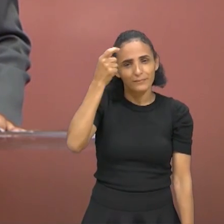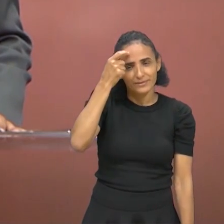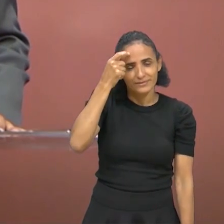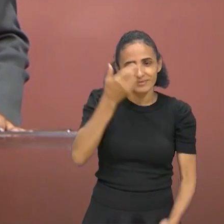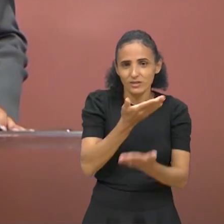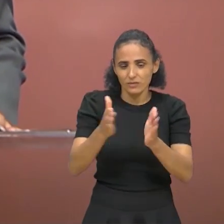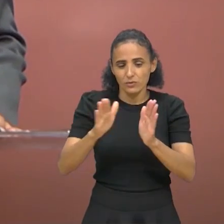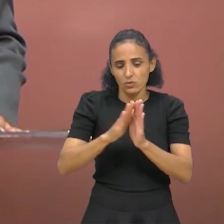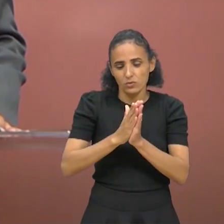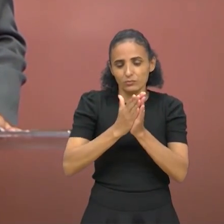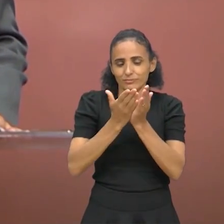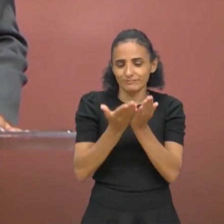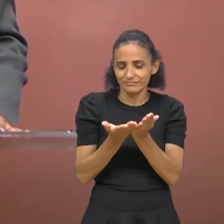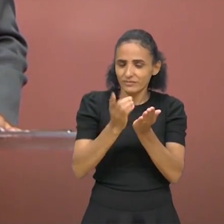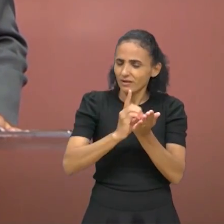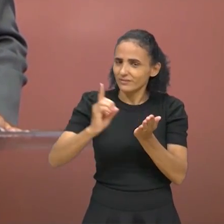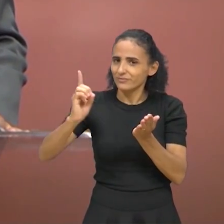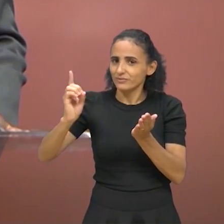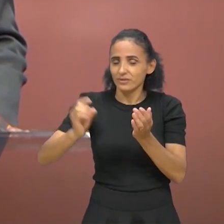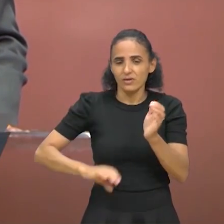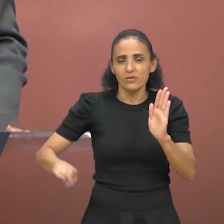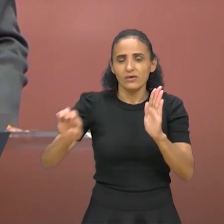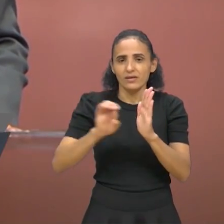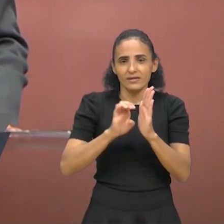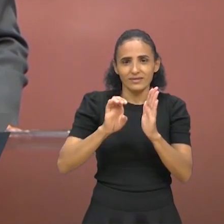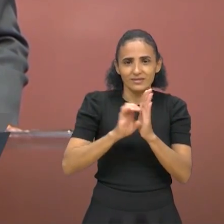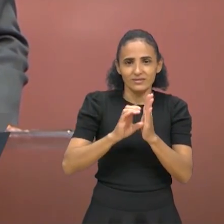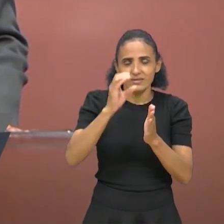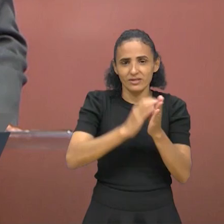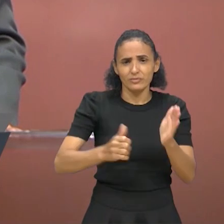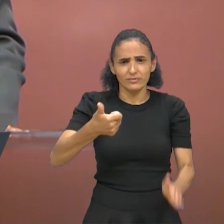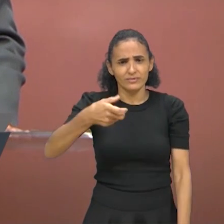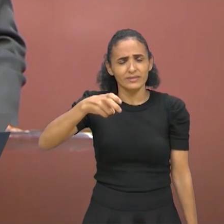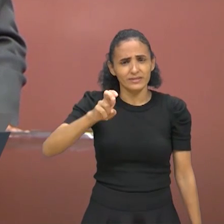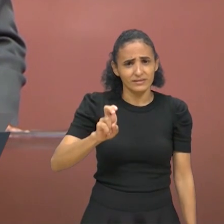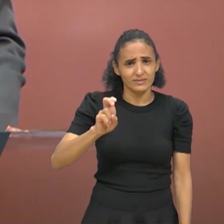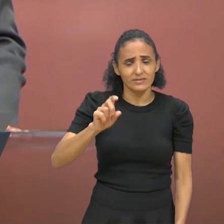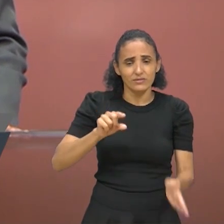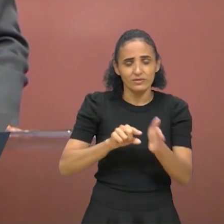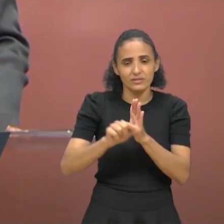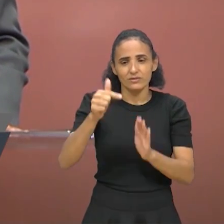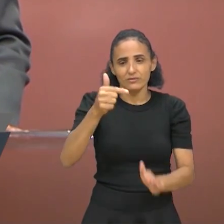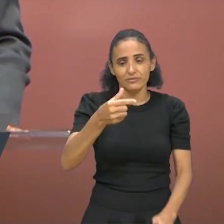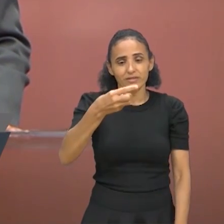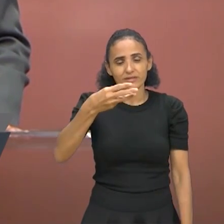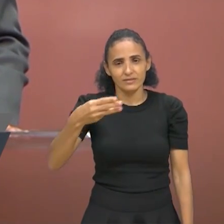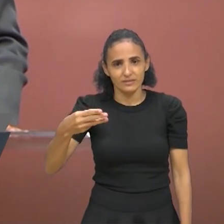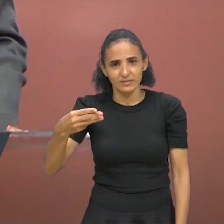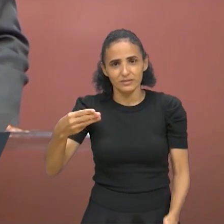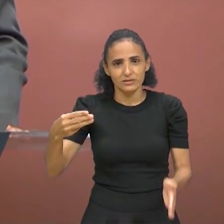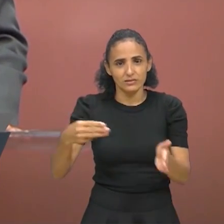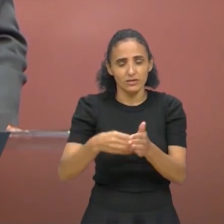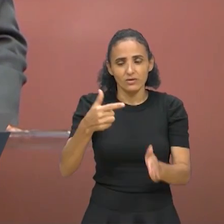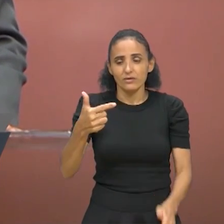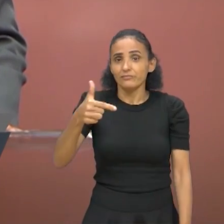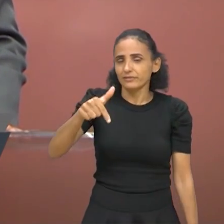Bíblia, eu te convido a abri-la nesse momento em Êxodo, capítulo número 15, versículos 23 ao versículo